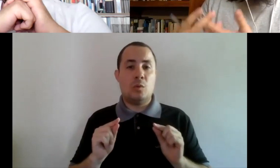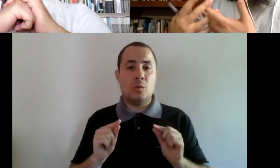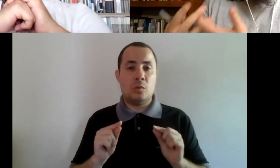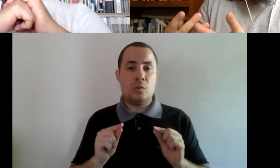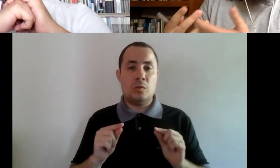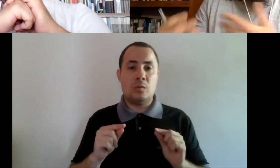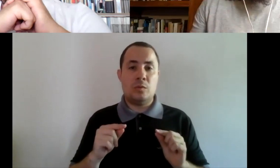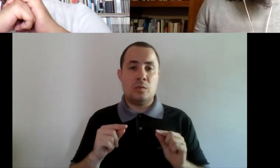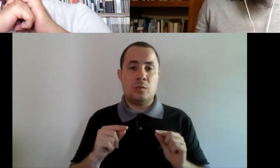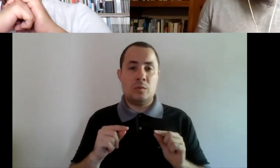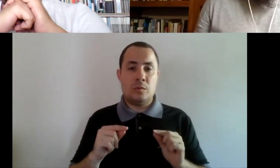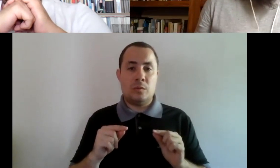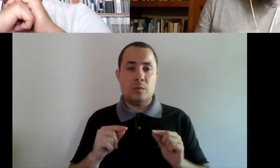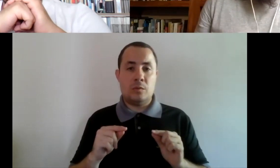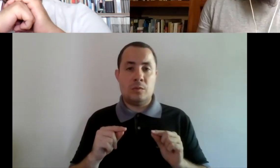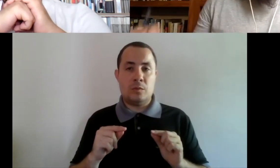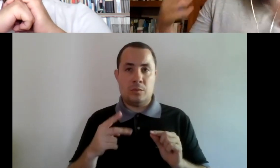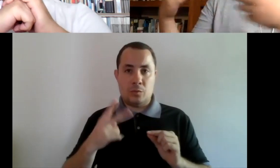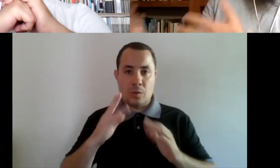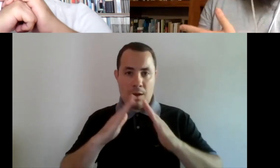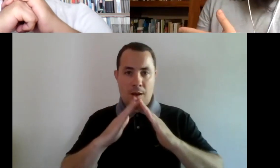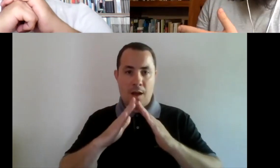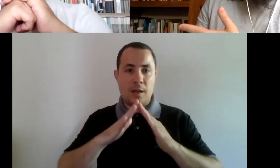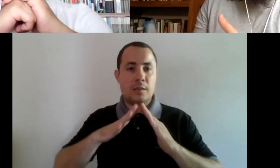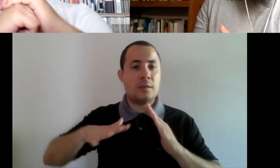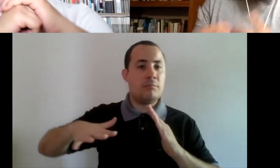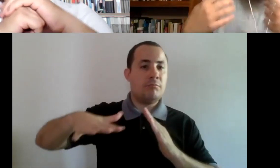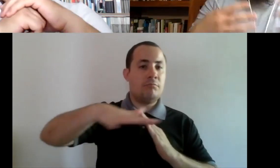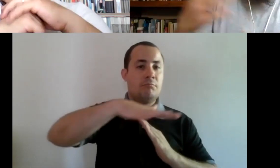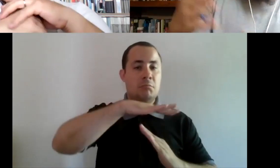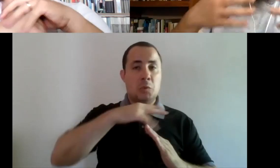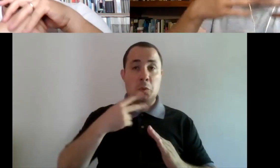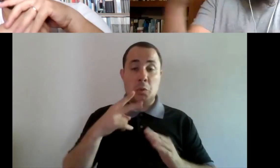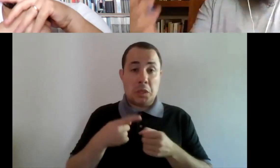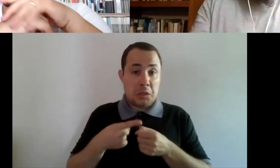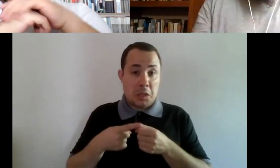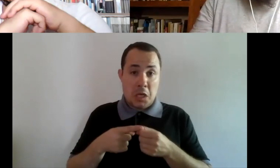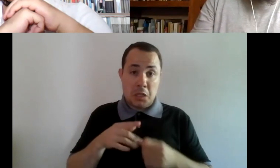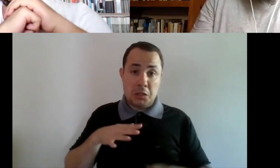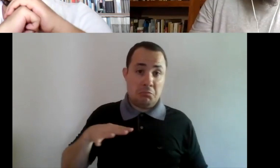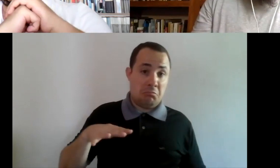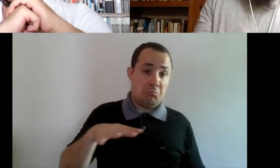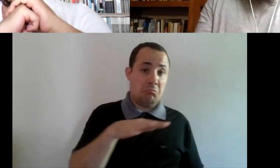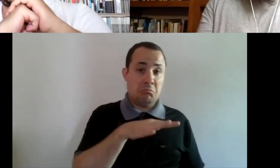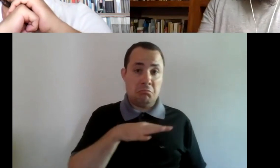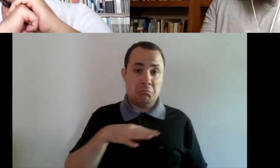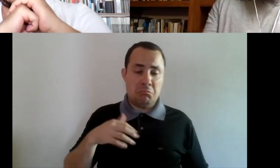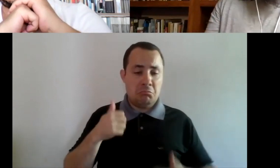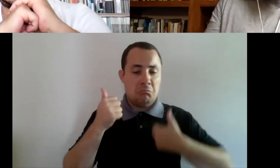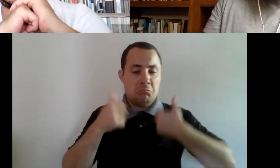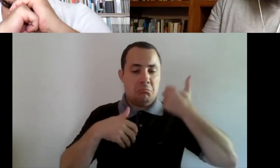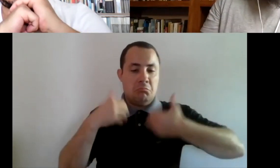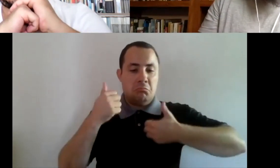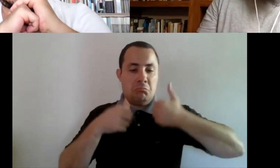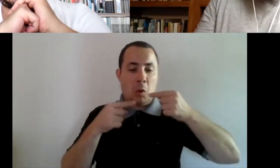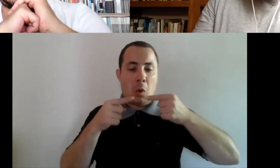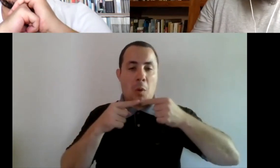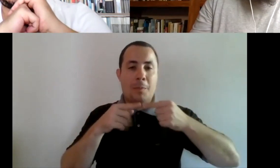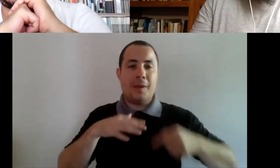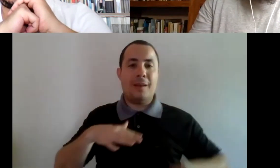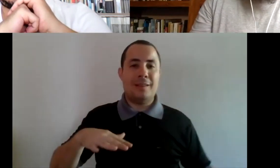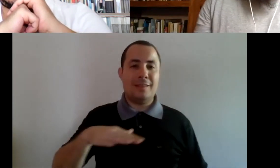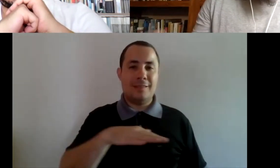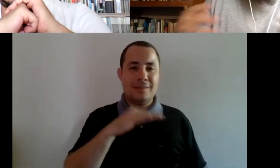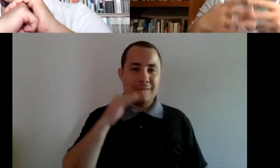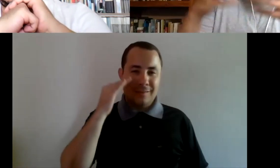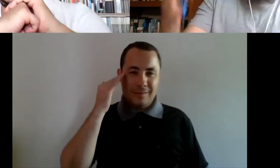sua, né, da sua região, da sua cidade, né, falando da sua realidade, é algo que tem mais chance de acontecer